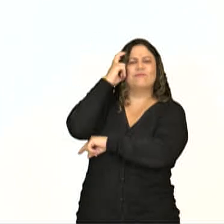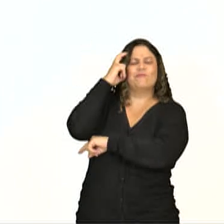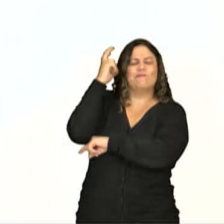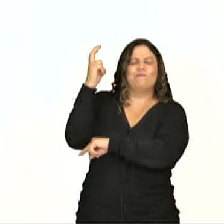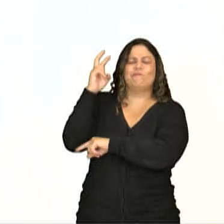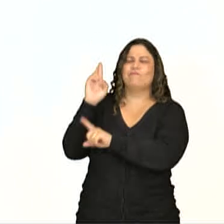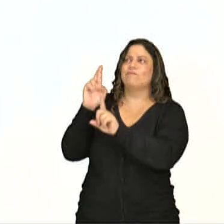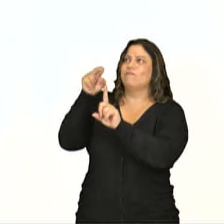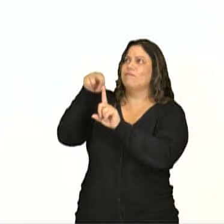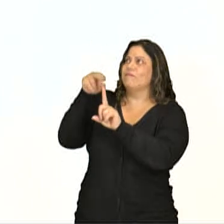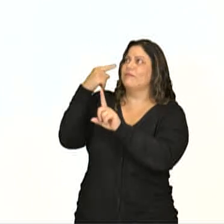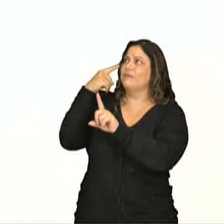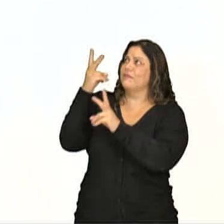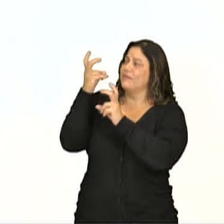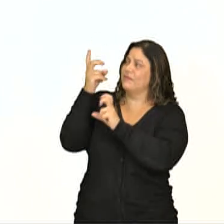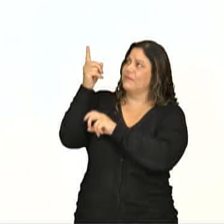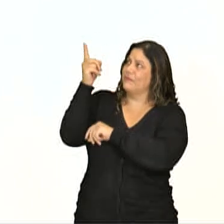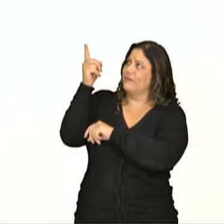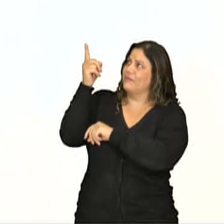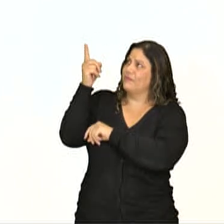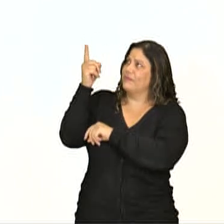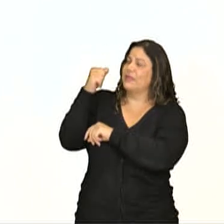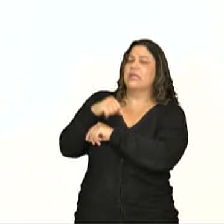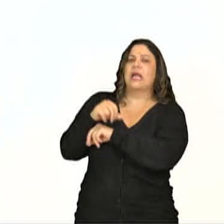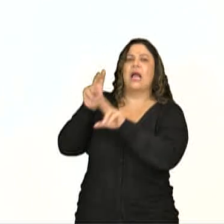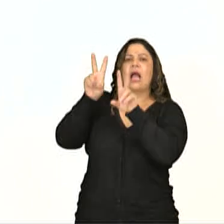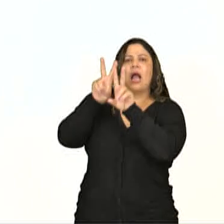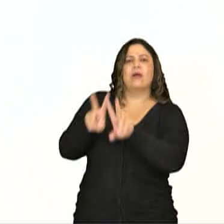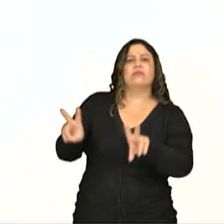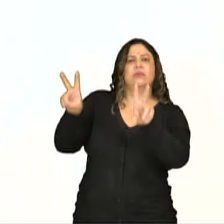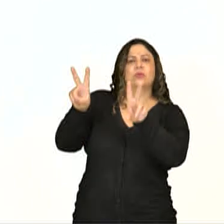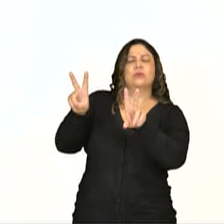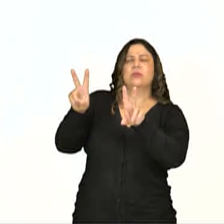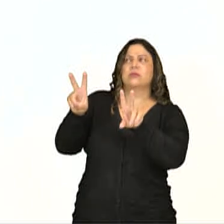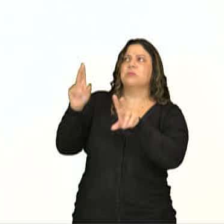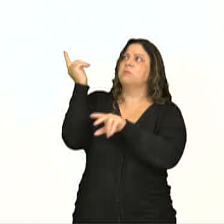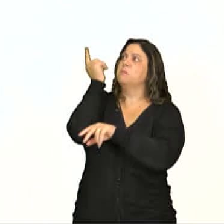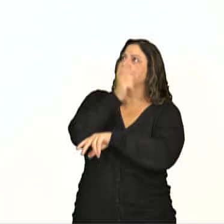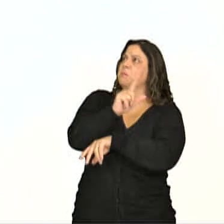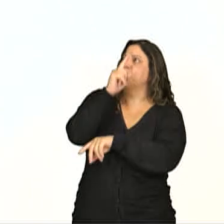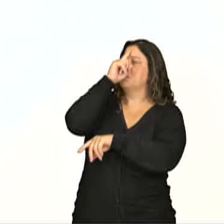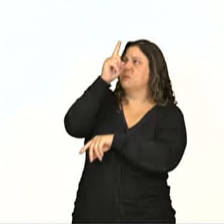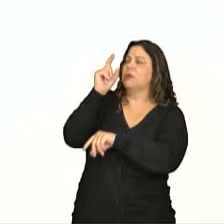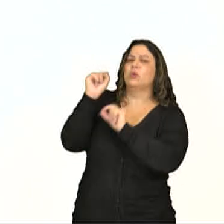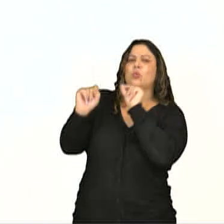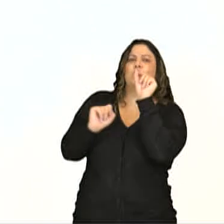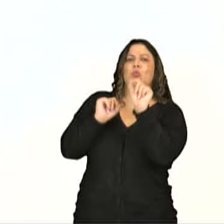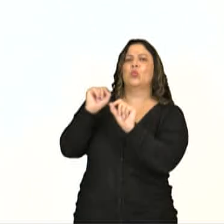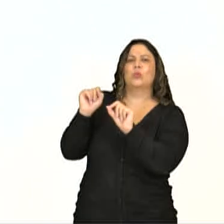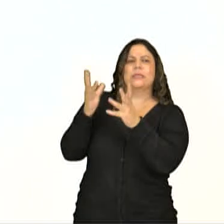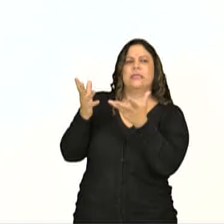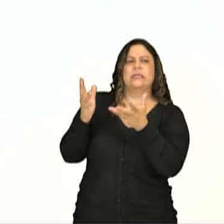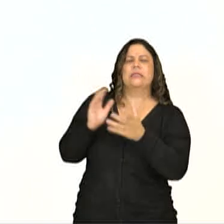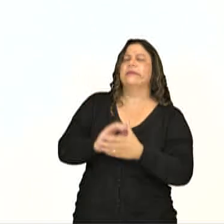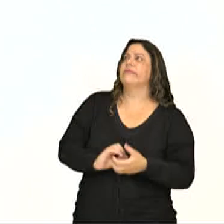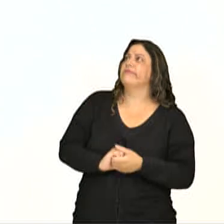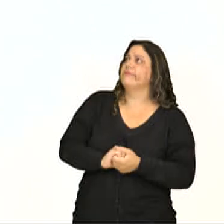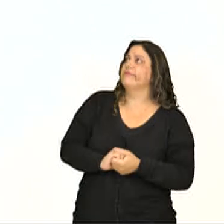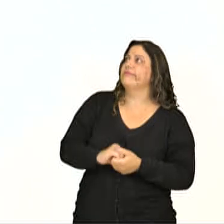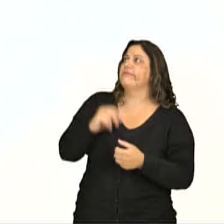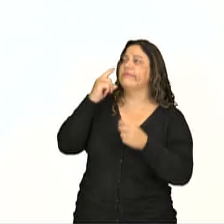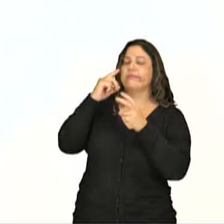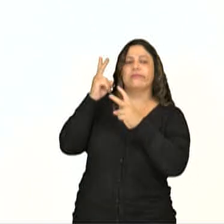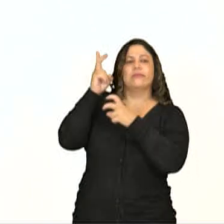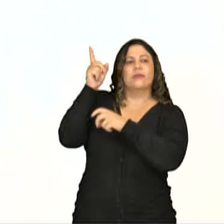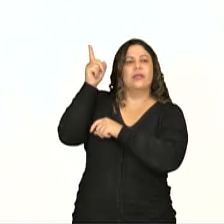Então, vocês visualizando, nós já conseguimos ter ideia do que se trata. Então, vamos lá juntos aqui comigo. Então, aqui